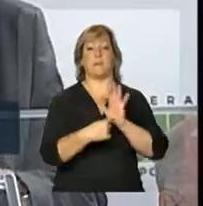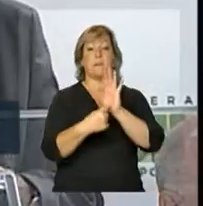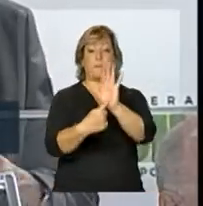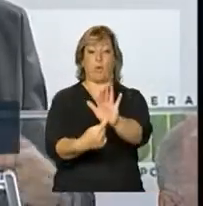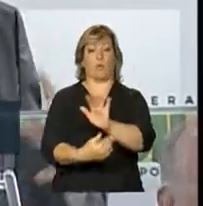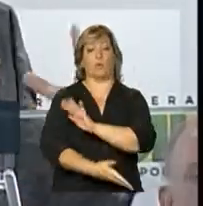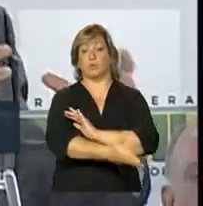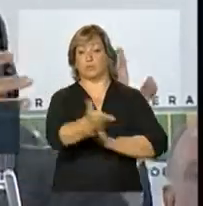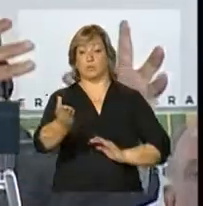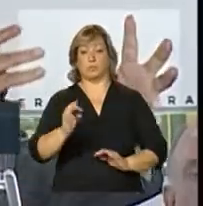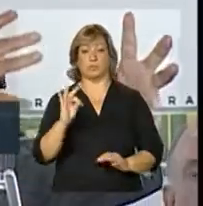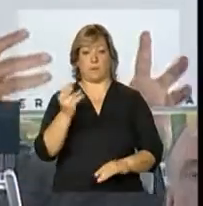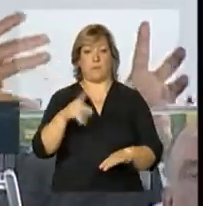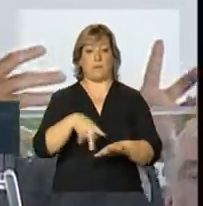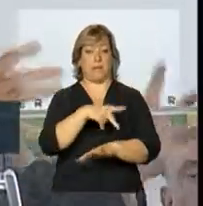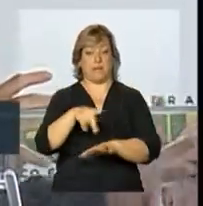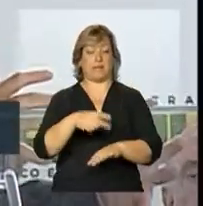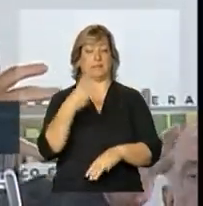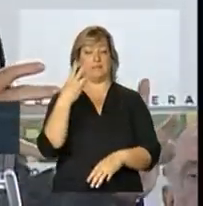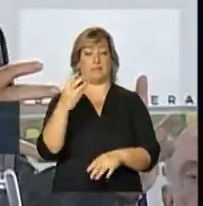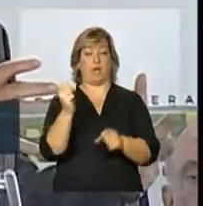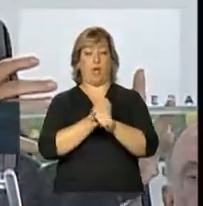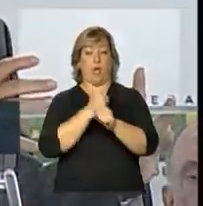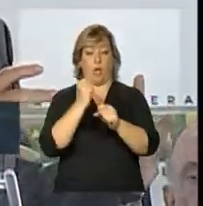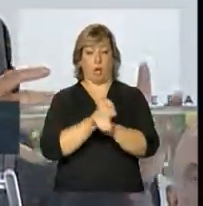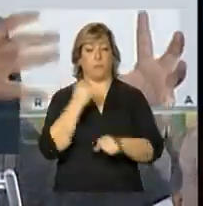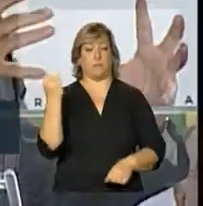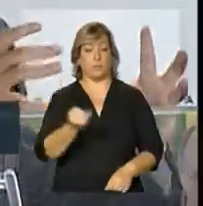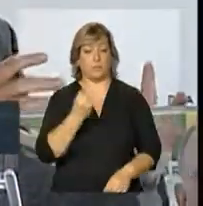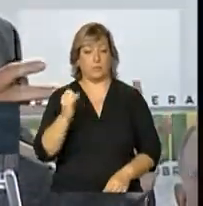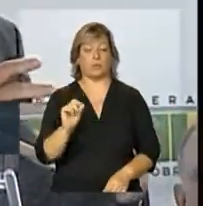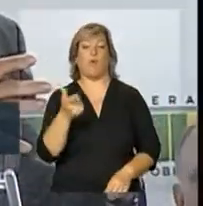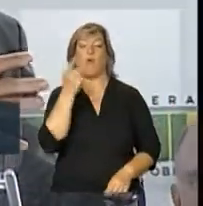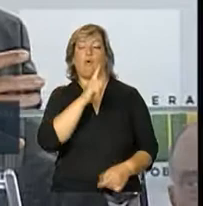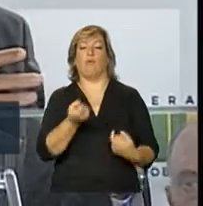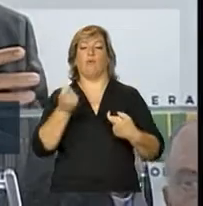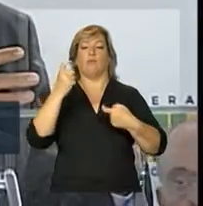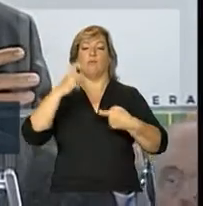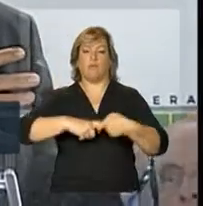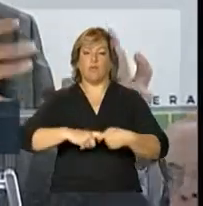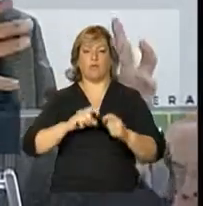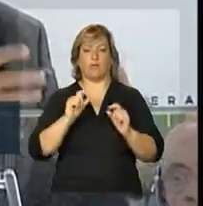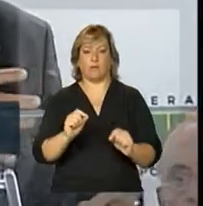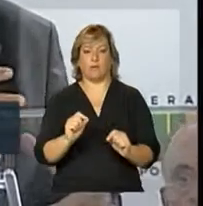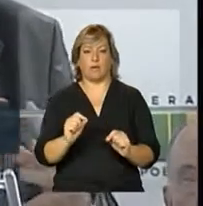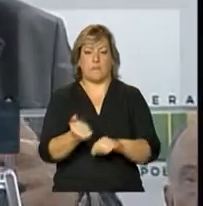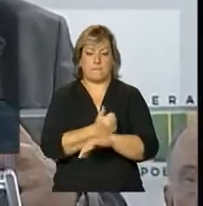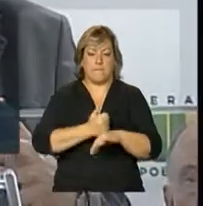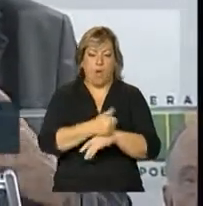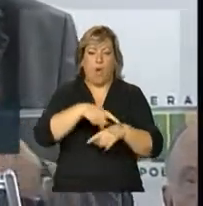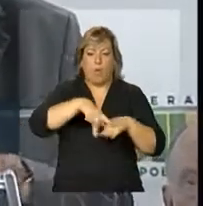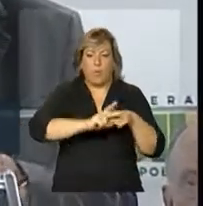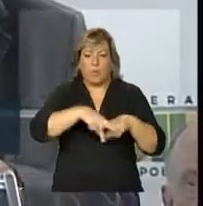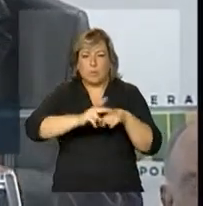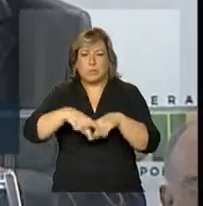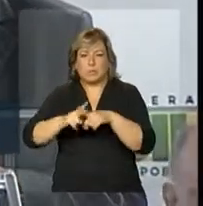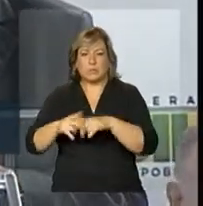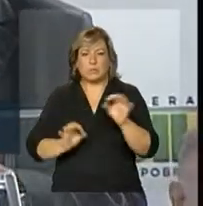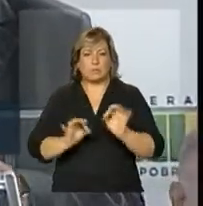todo o país três obras importantes: a recuperação e a melhoria